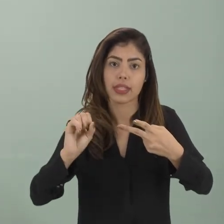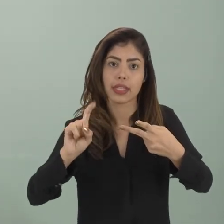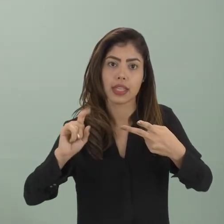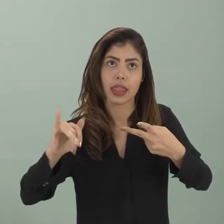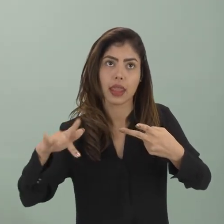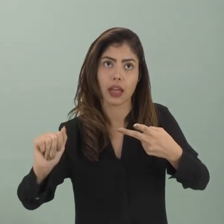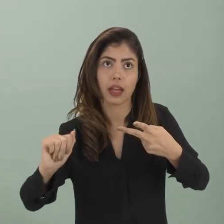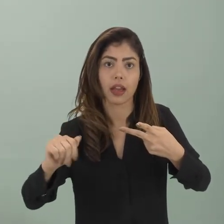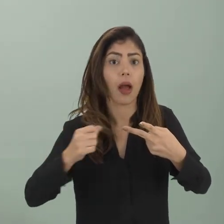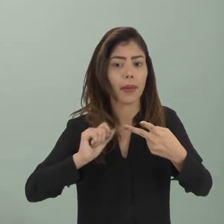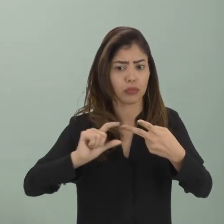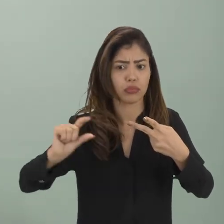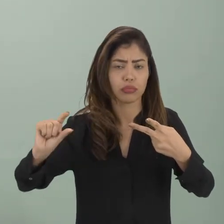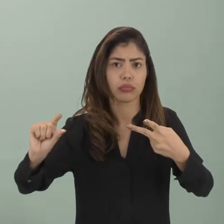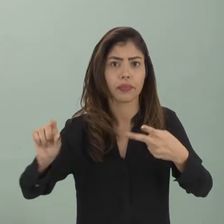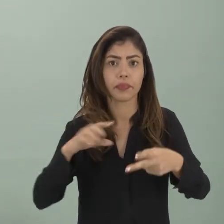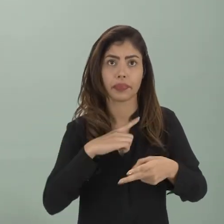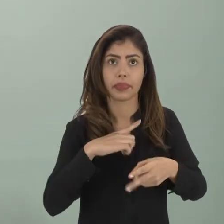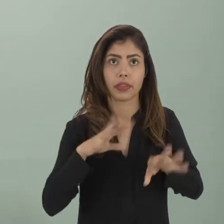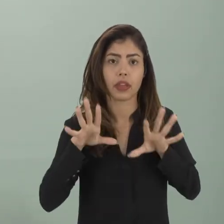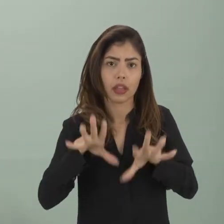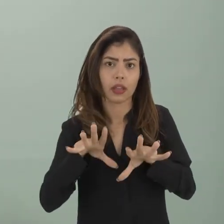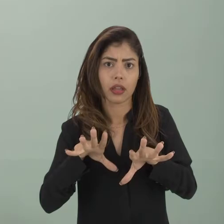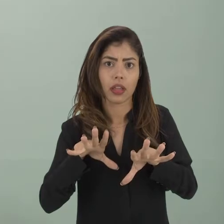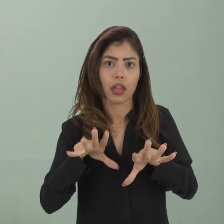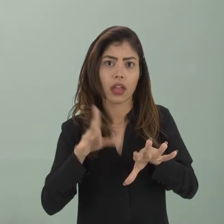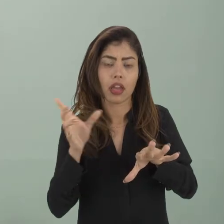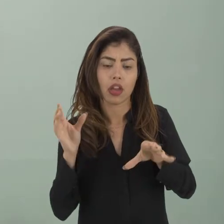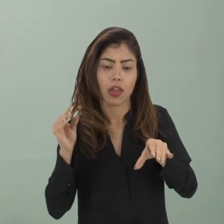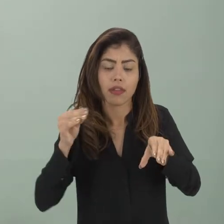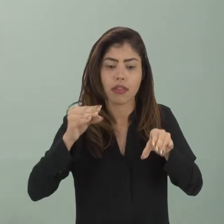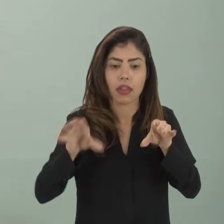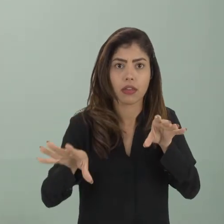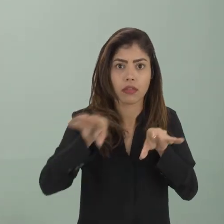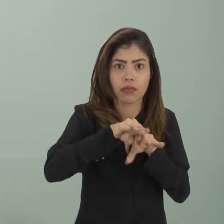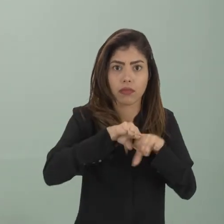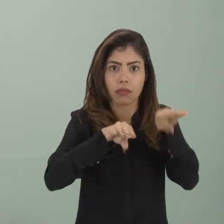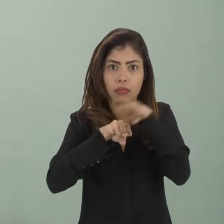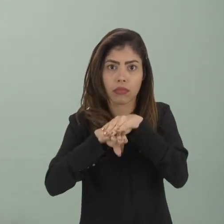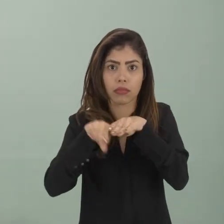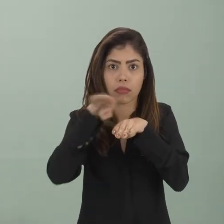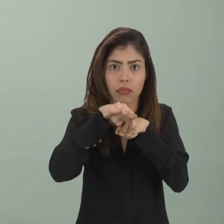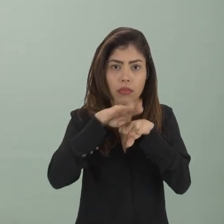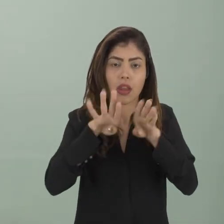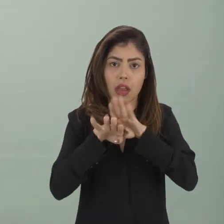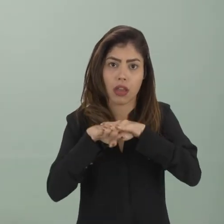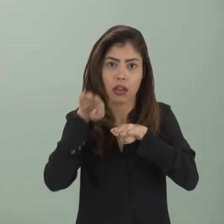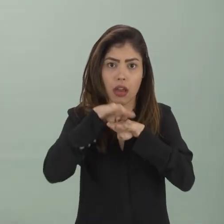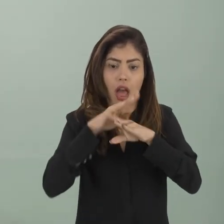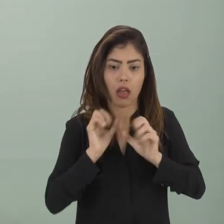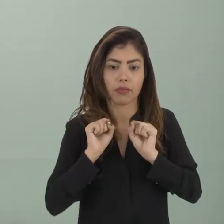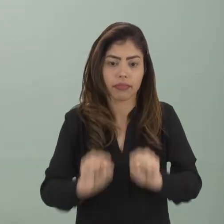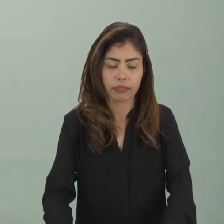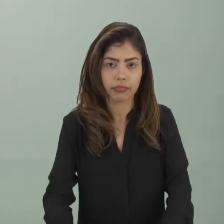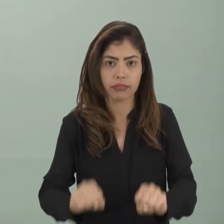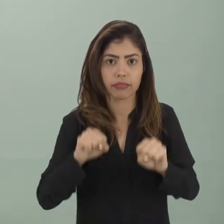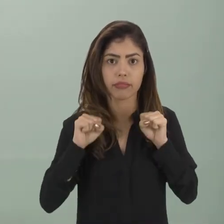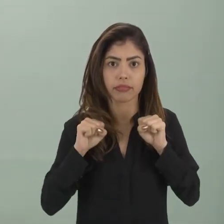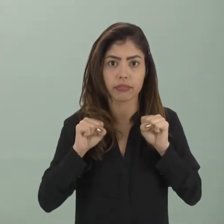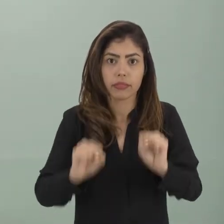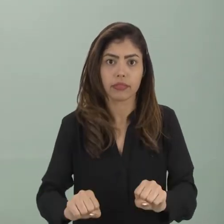grossos. Essas fibras, elas se encaixam no momento da contração muscular. Então, elas